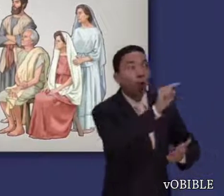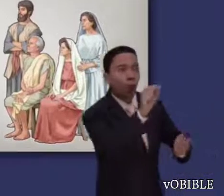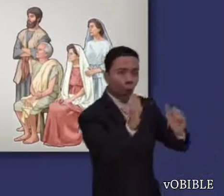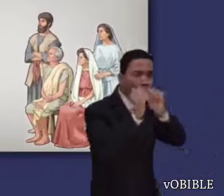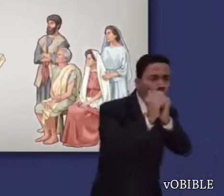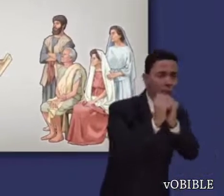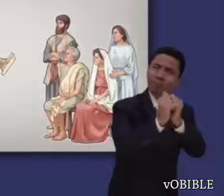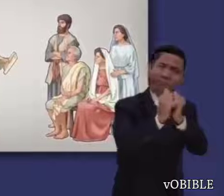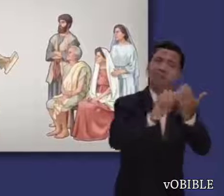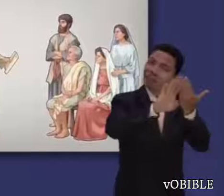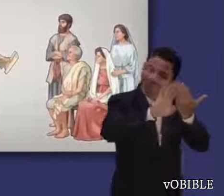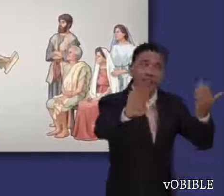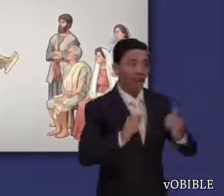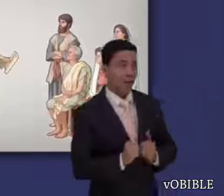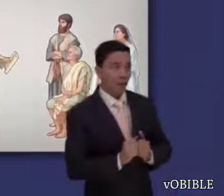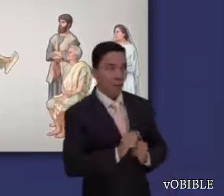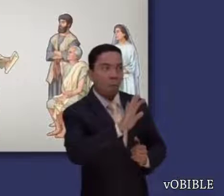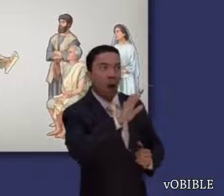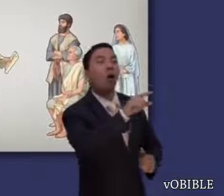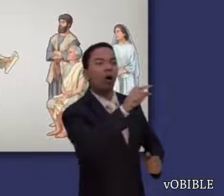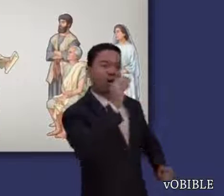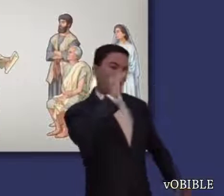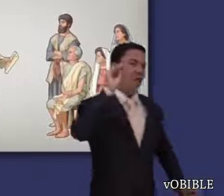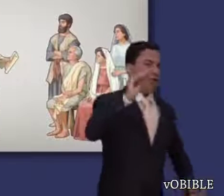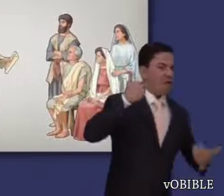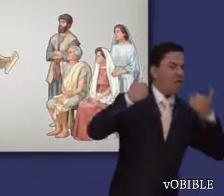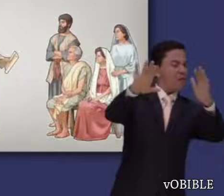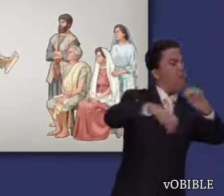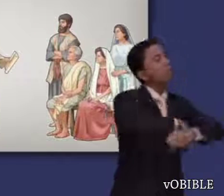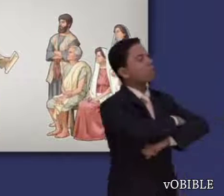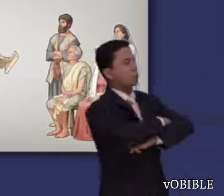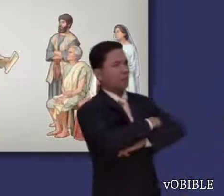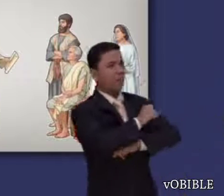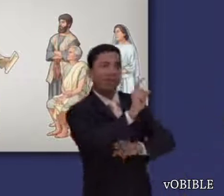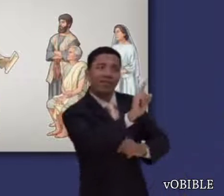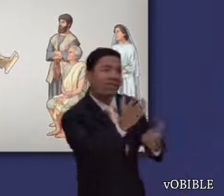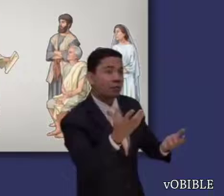que ainda estavam andando de modo indisciplinado, talvez porque não quisessem trabalhar.